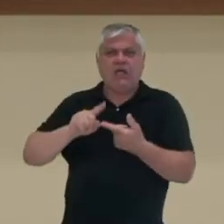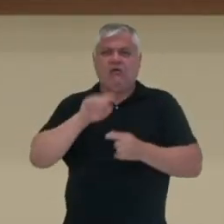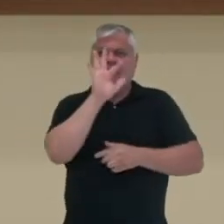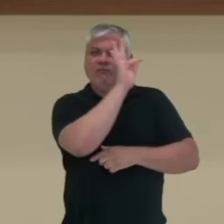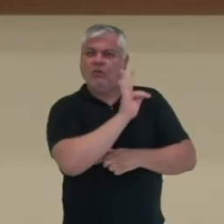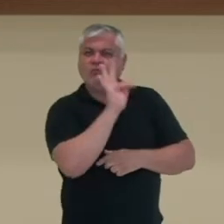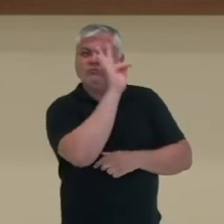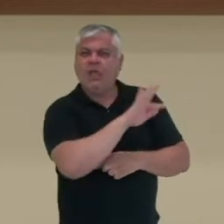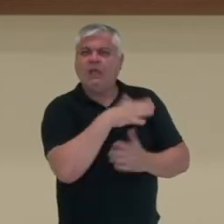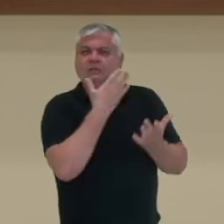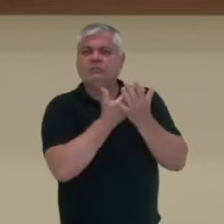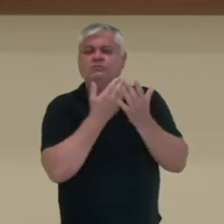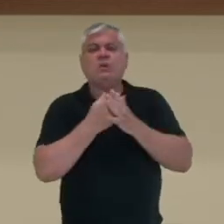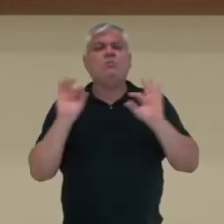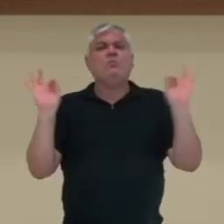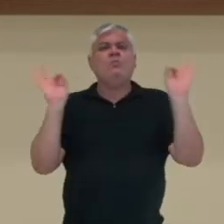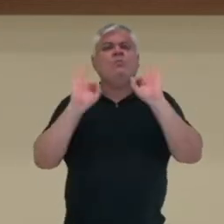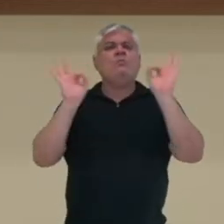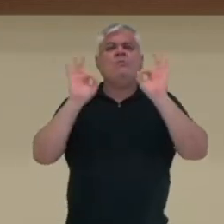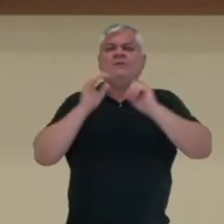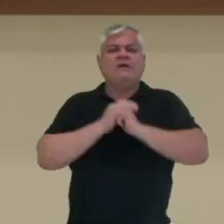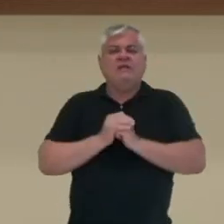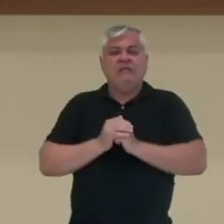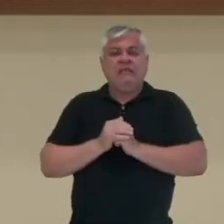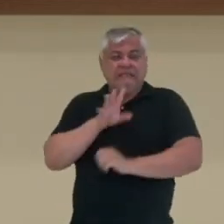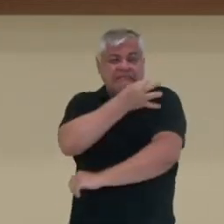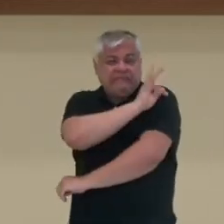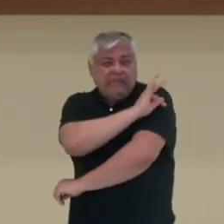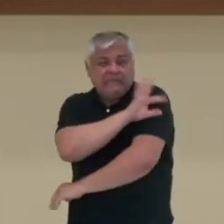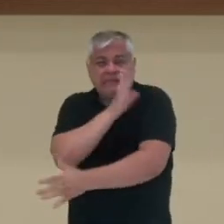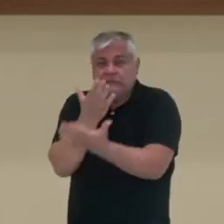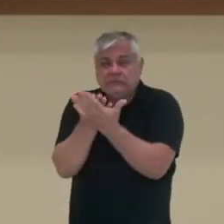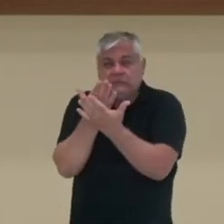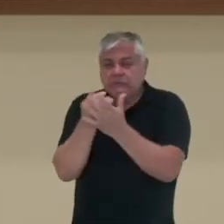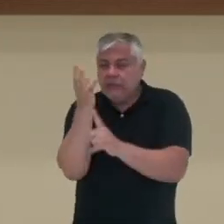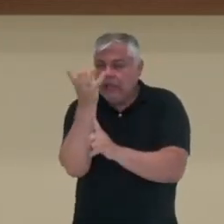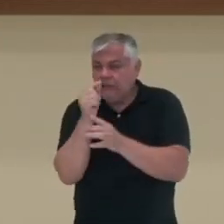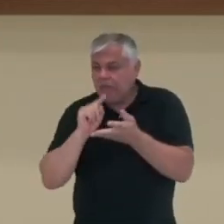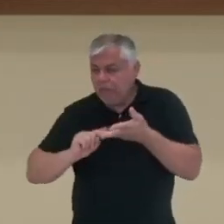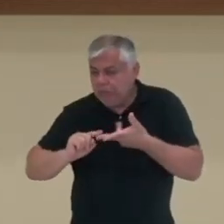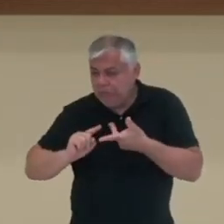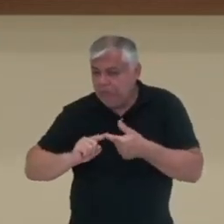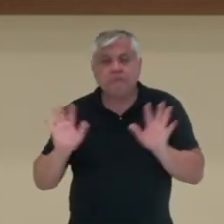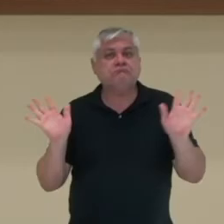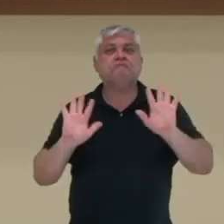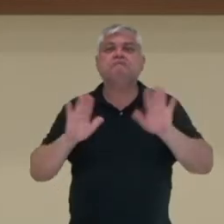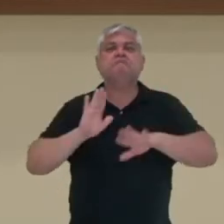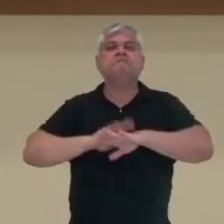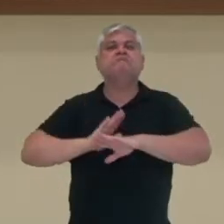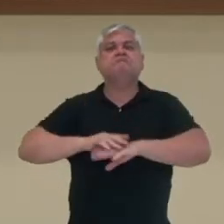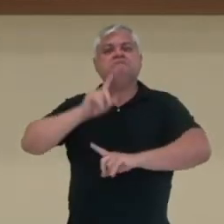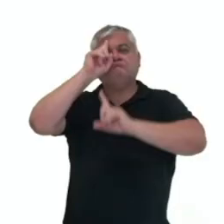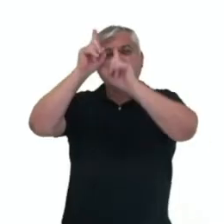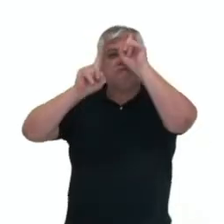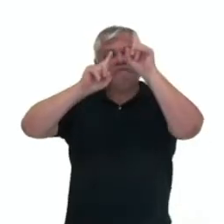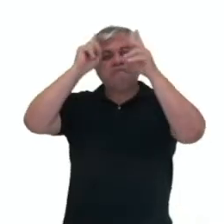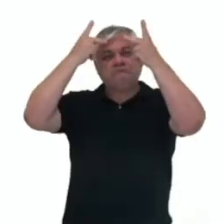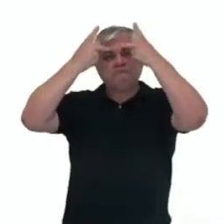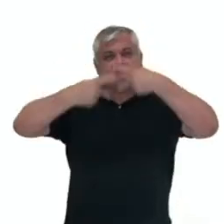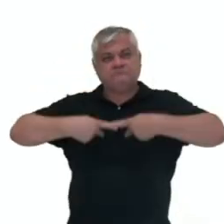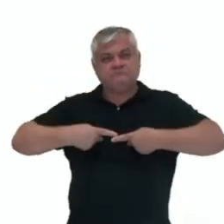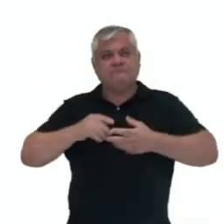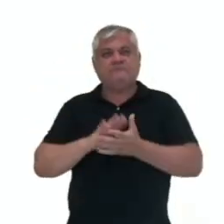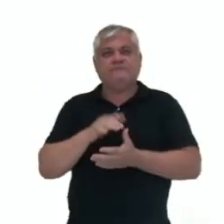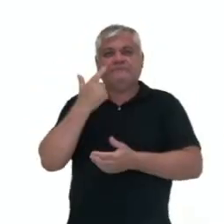norma, à técnica, ao estudo das artes, ele é um autônomo. Aqui eu trouxe para